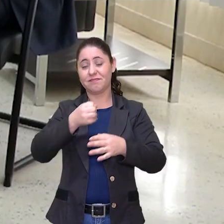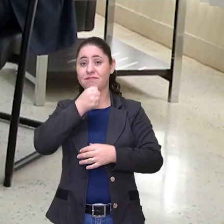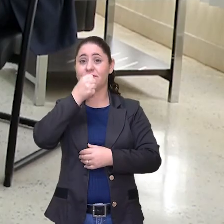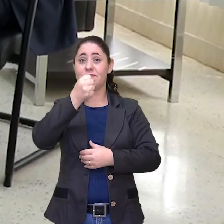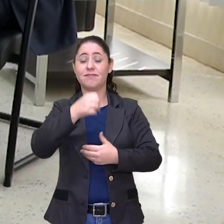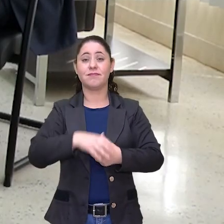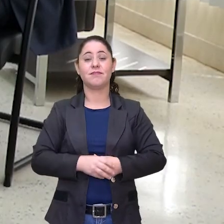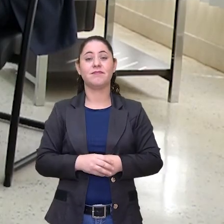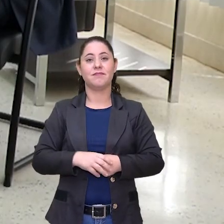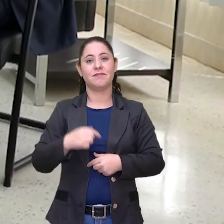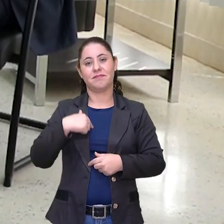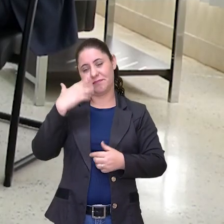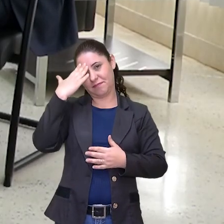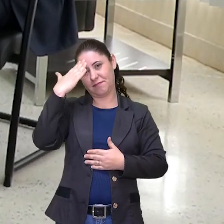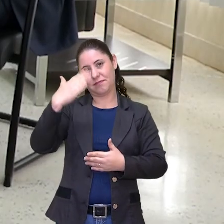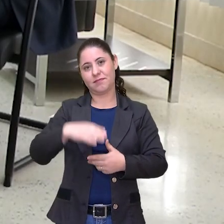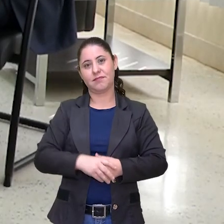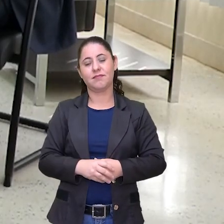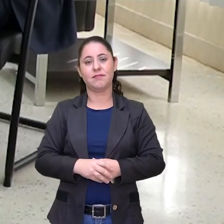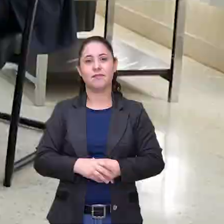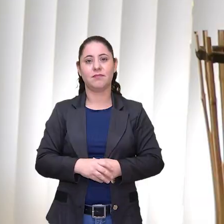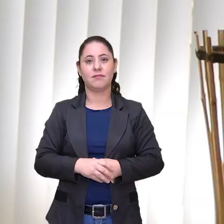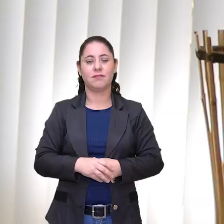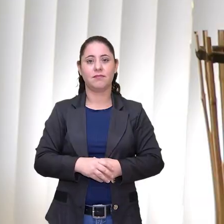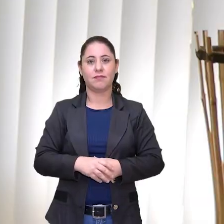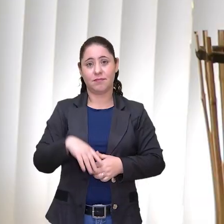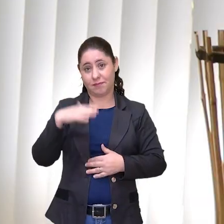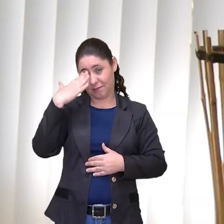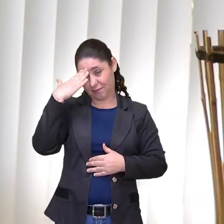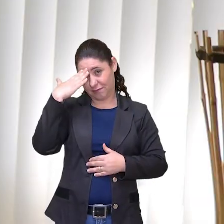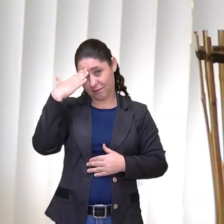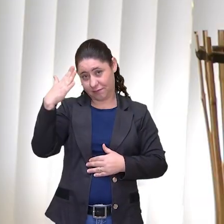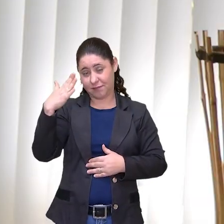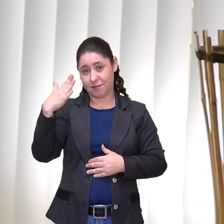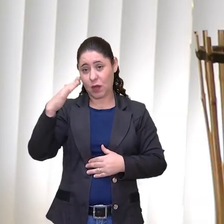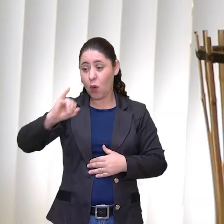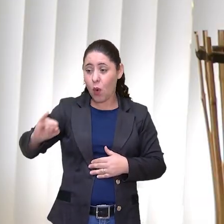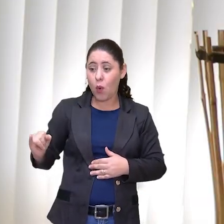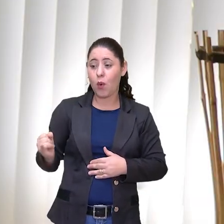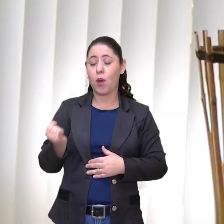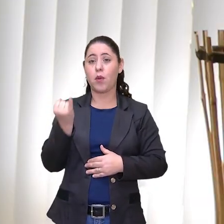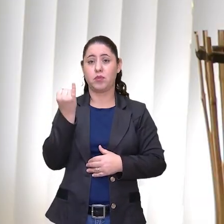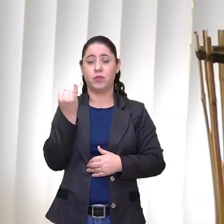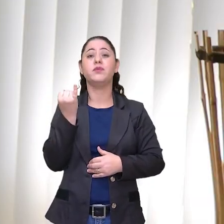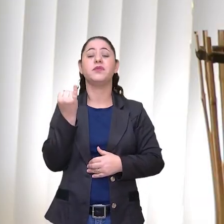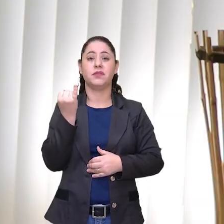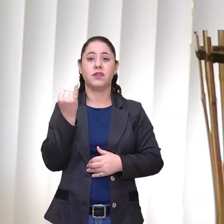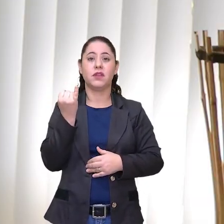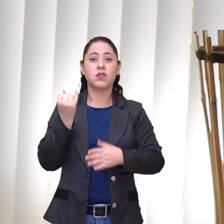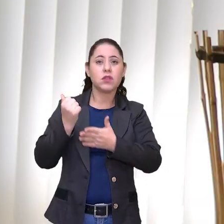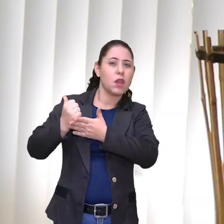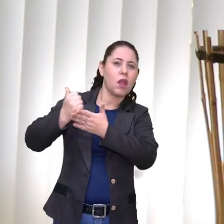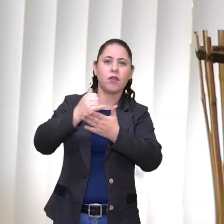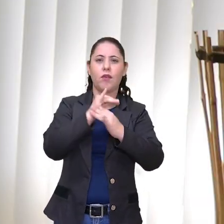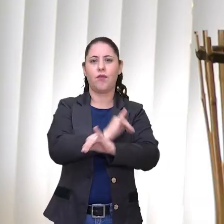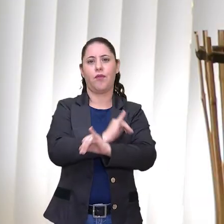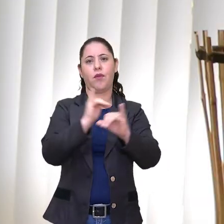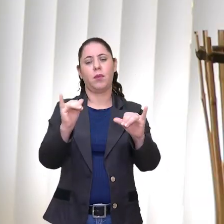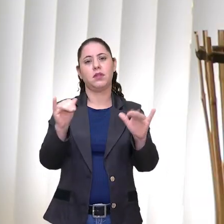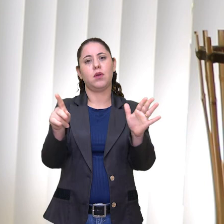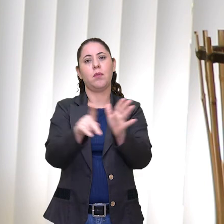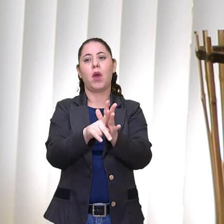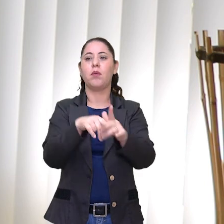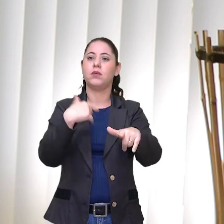Obrigada, magistrado, pela sua entrevista. Eu agradeço. Muito obrigado eu por dar essa oportunidade à Corregedoria de